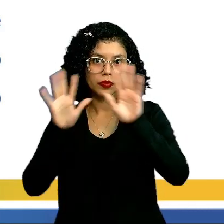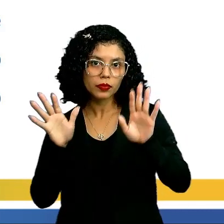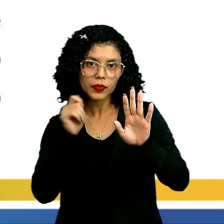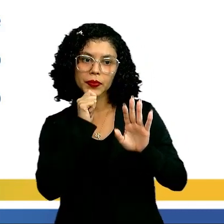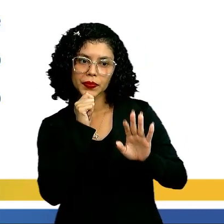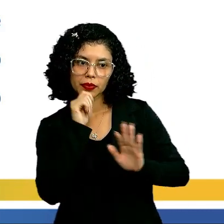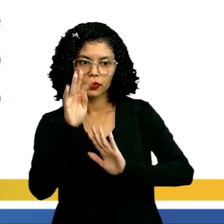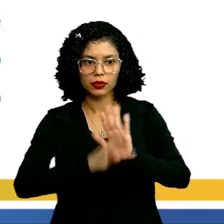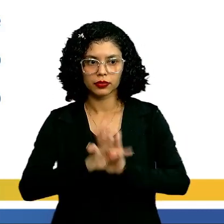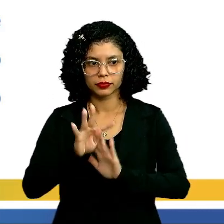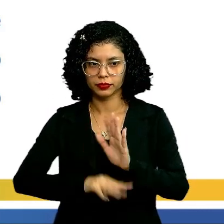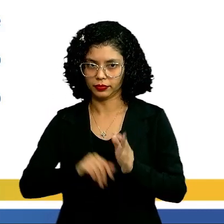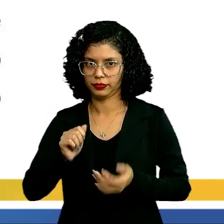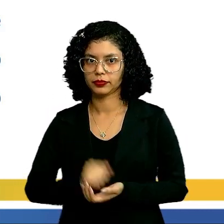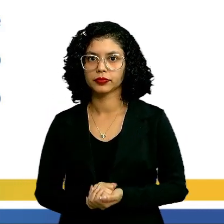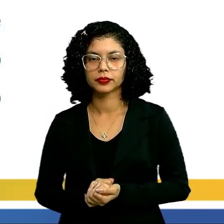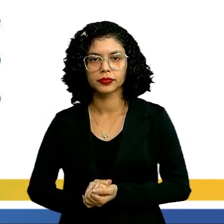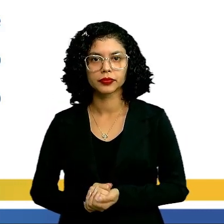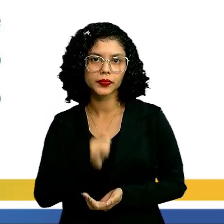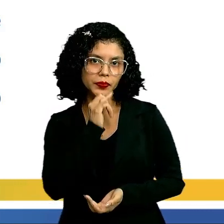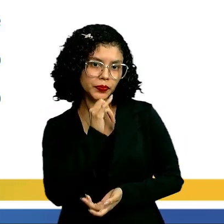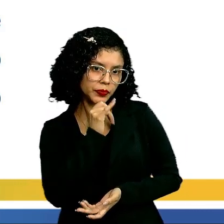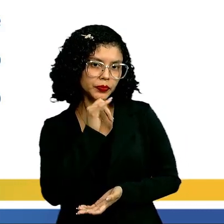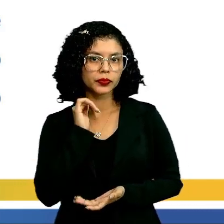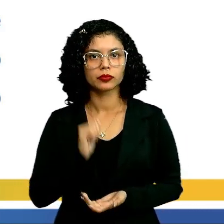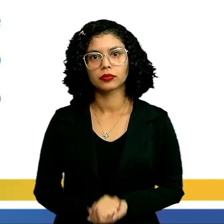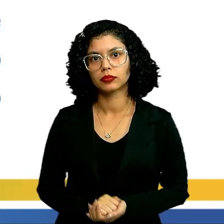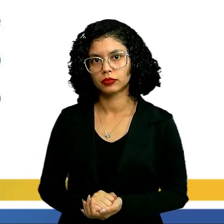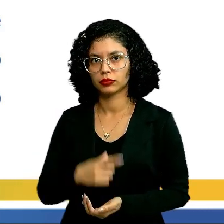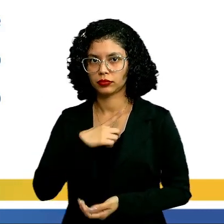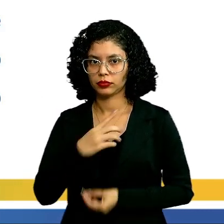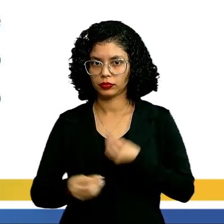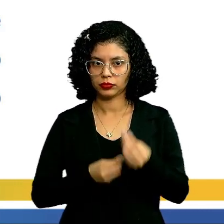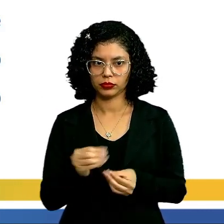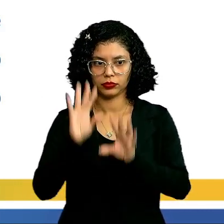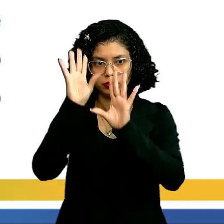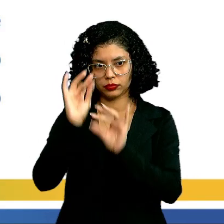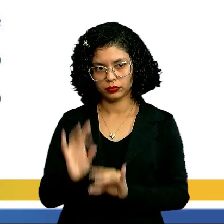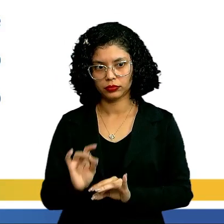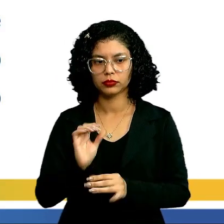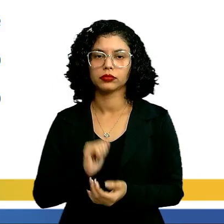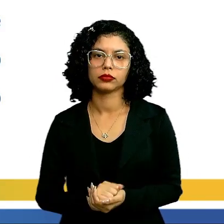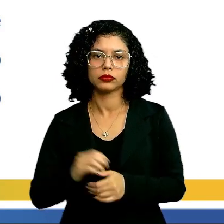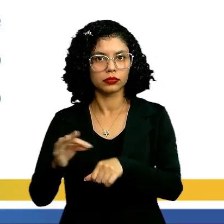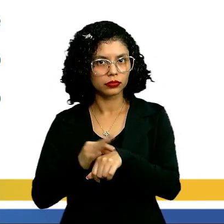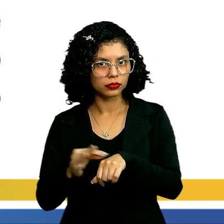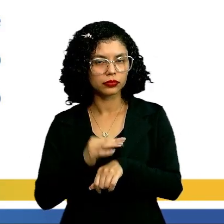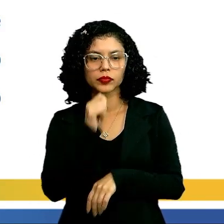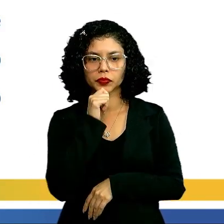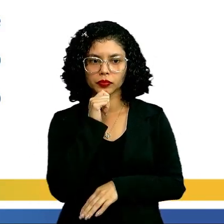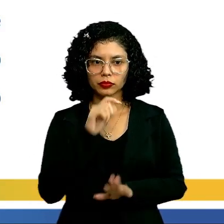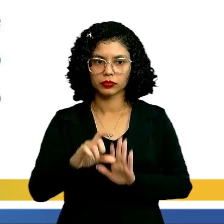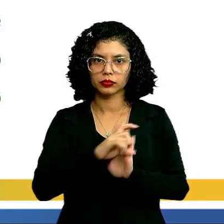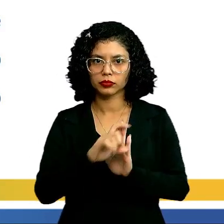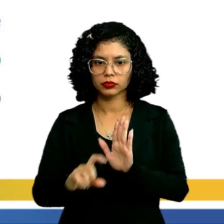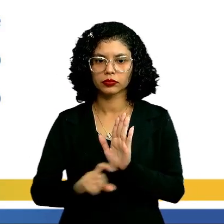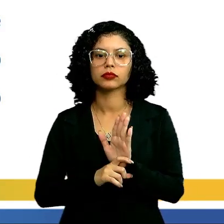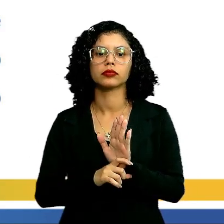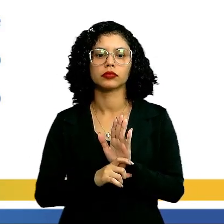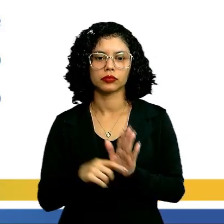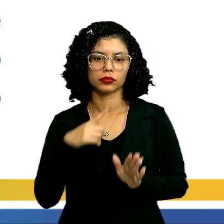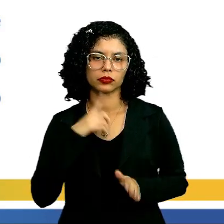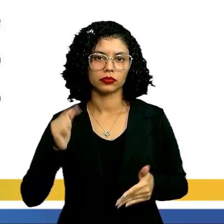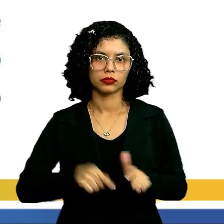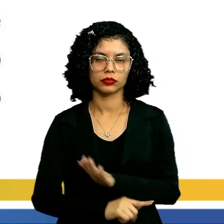do texto. E aí esses exemplos aqui, nós temos aqui em negrito, tá, gente? Eu tenho um parágrafo e dentro